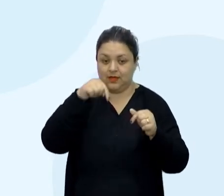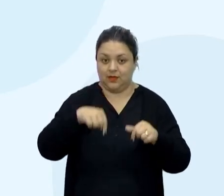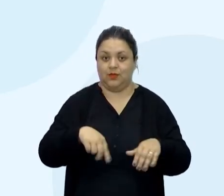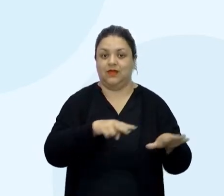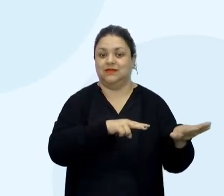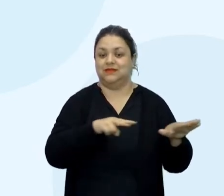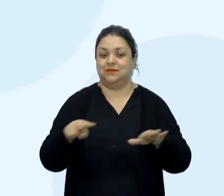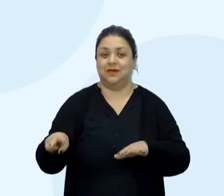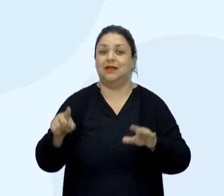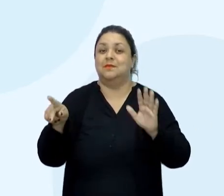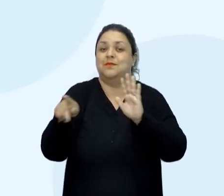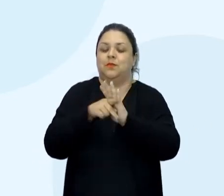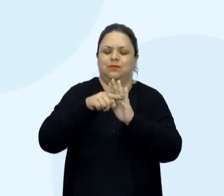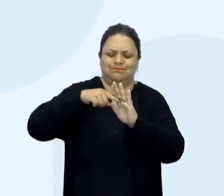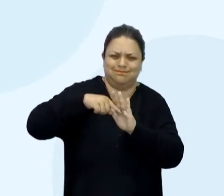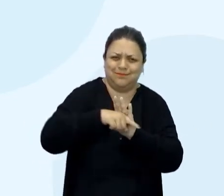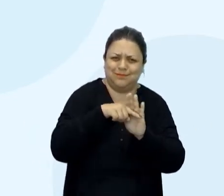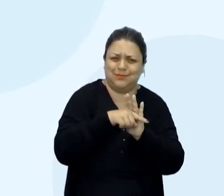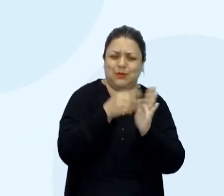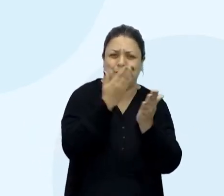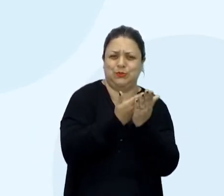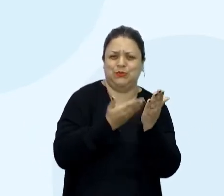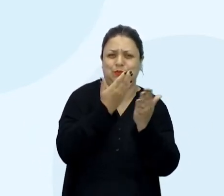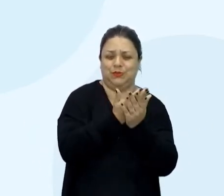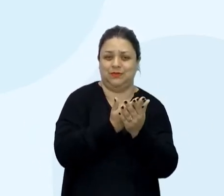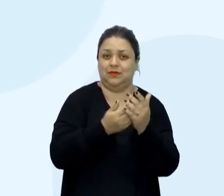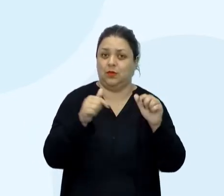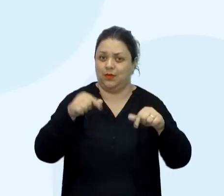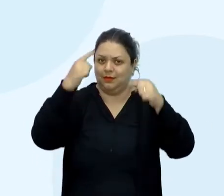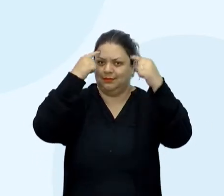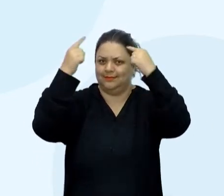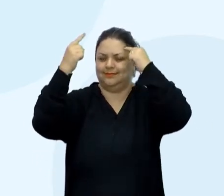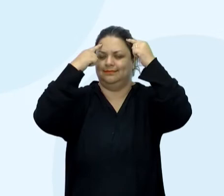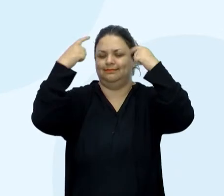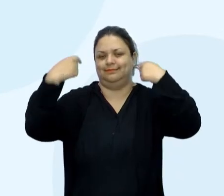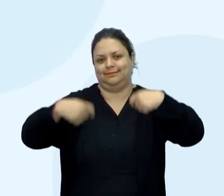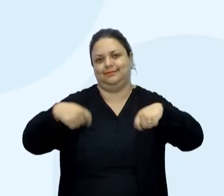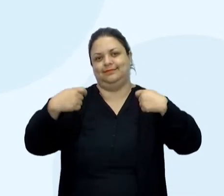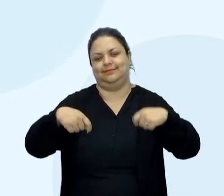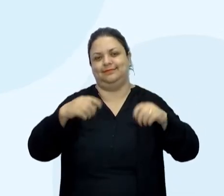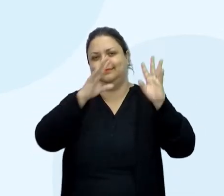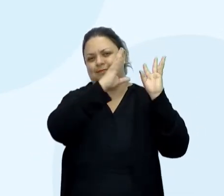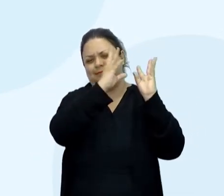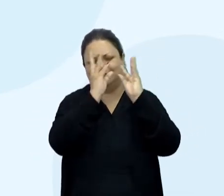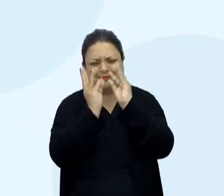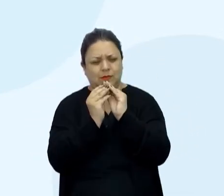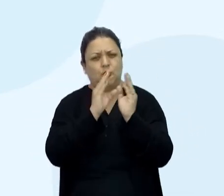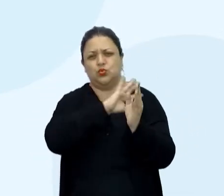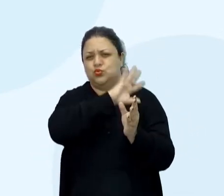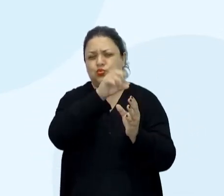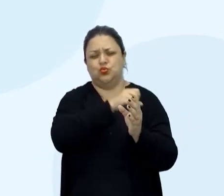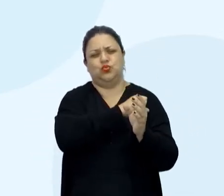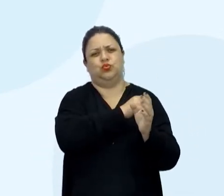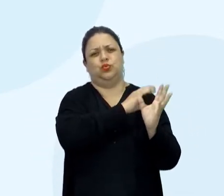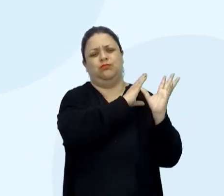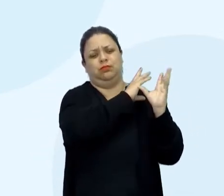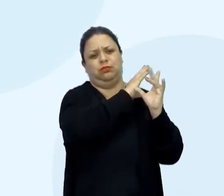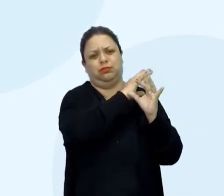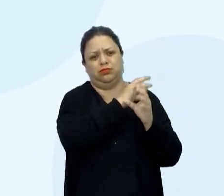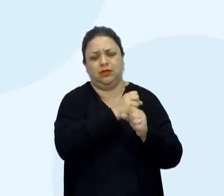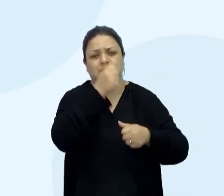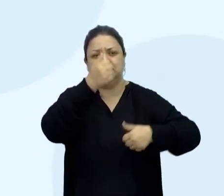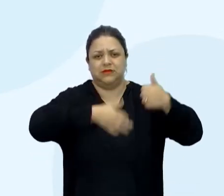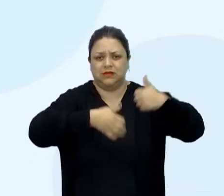que é a semana de estudos intensivos, então vamos lá, vamos relembrar, vamos retomar tudo que vocês viram aí na sala de aula,